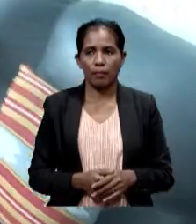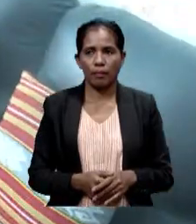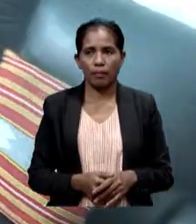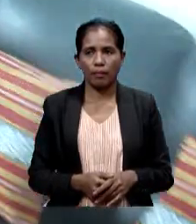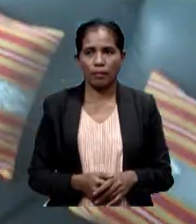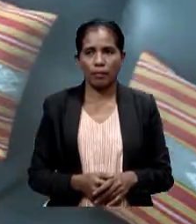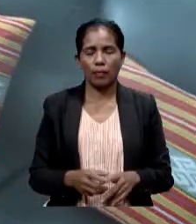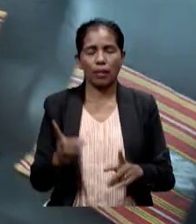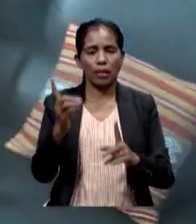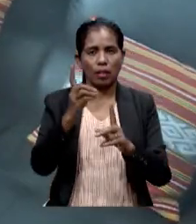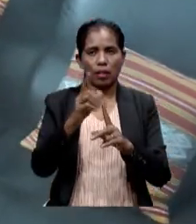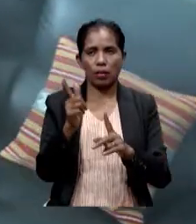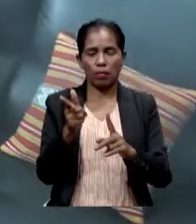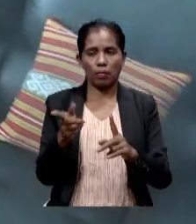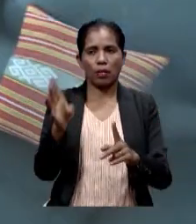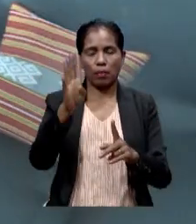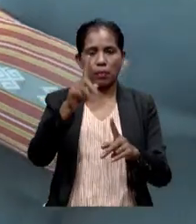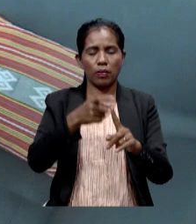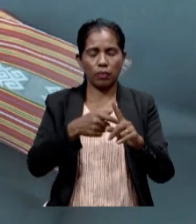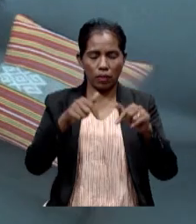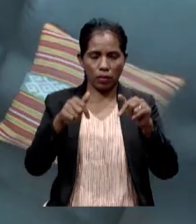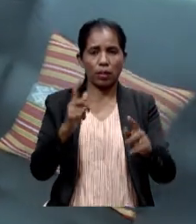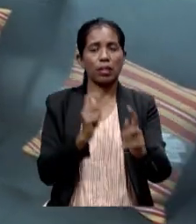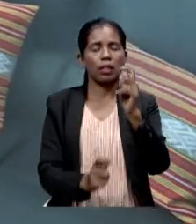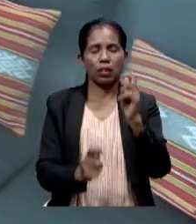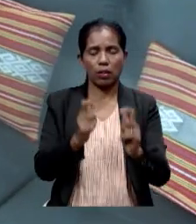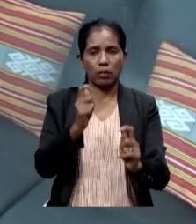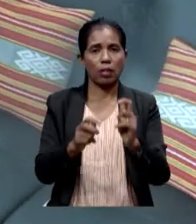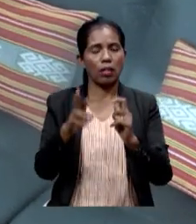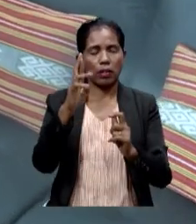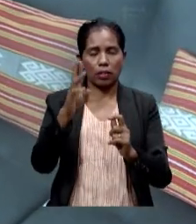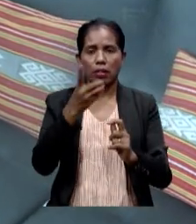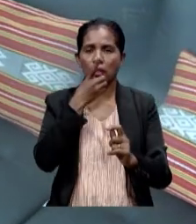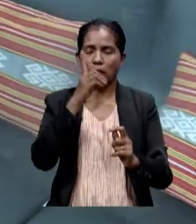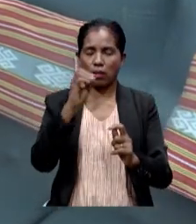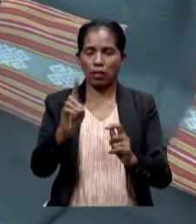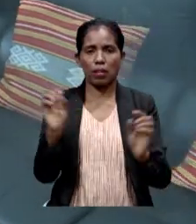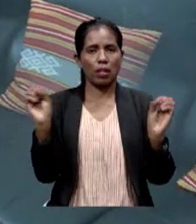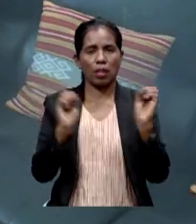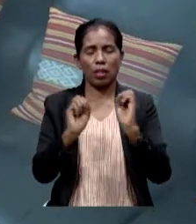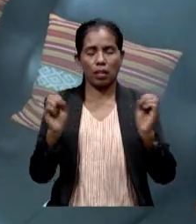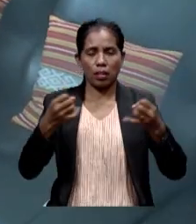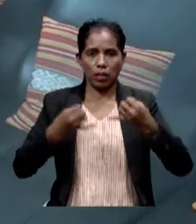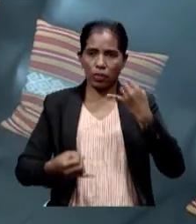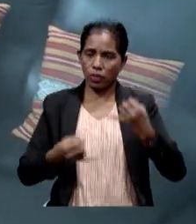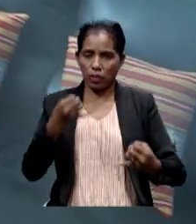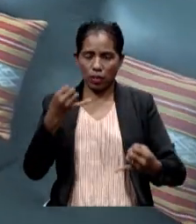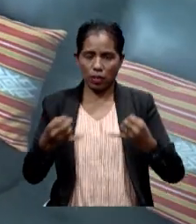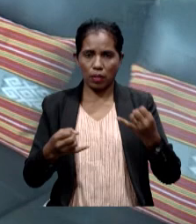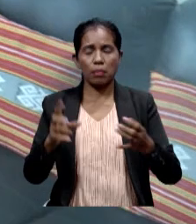E a Loron Ronolo Racine Hat Fulanei, Tribunal Recurso, declara inconstitucional, formal, ba